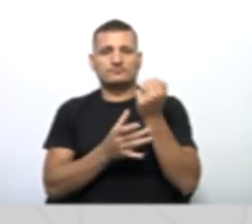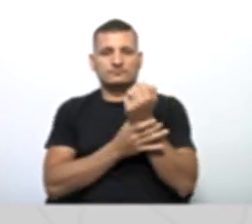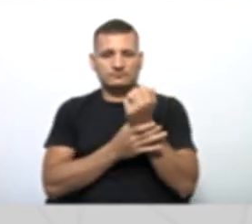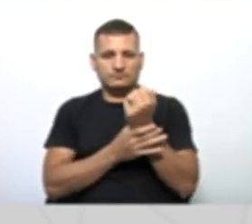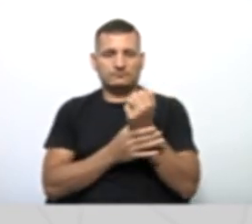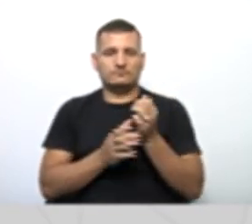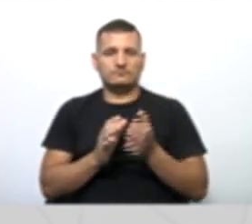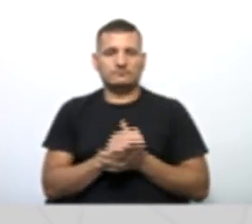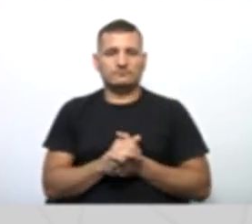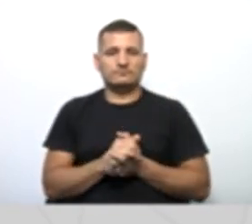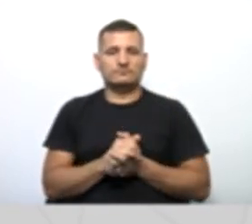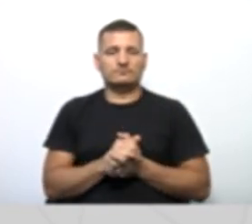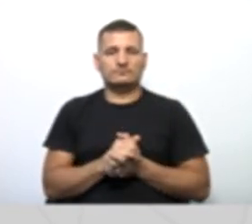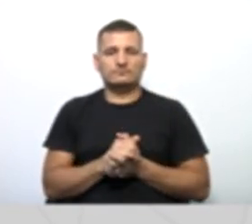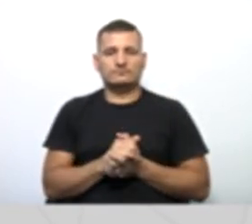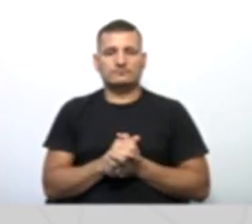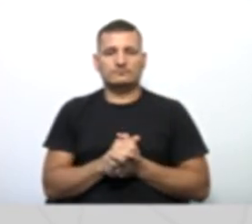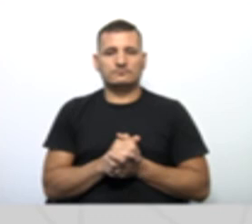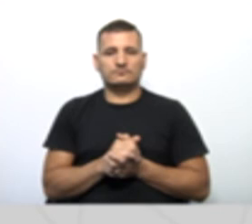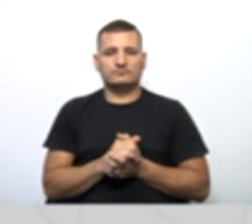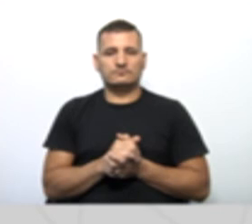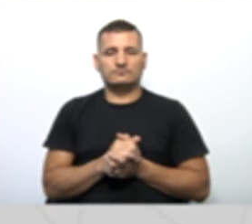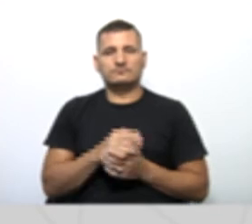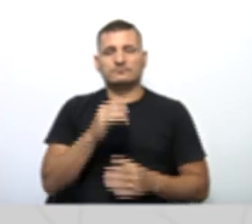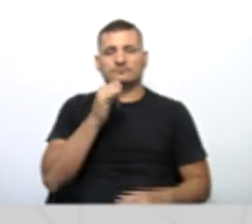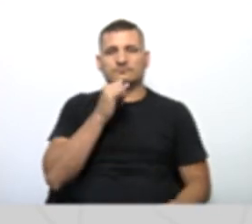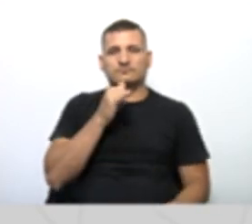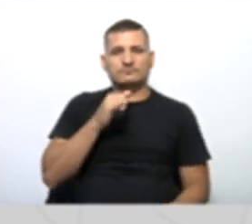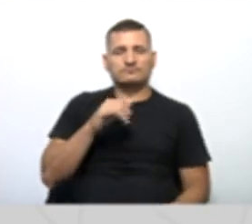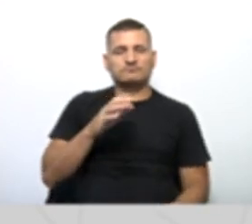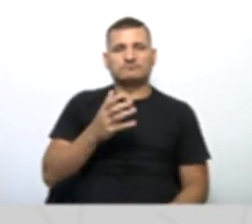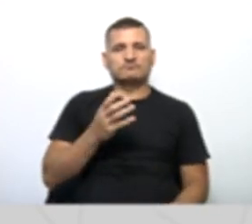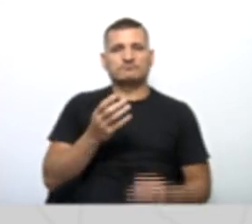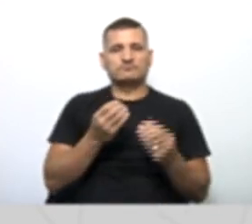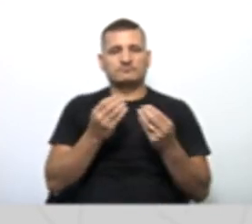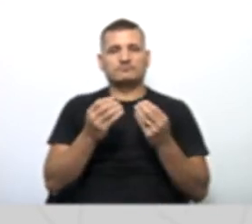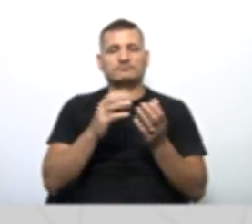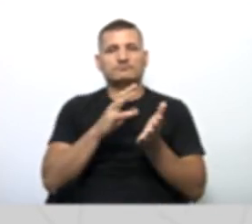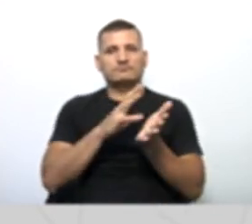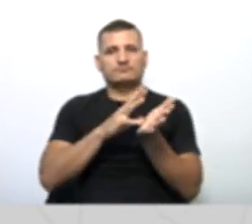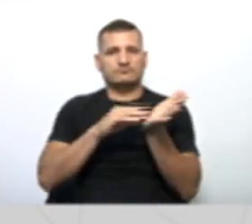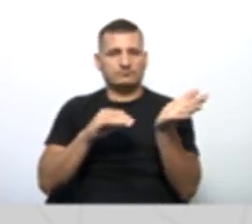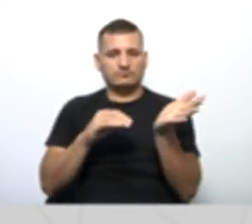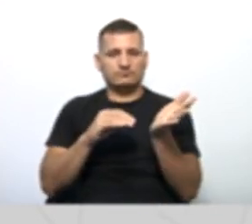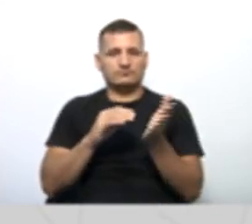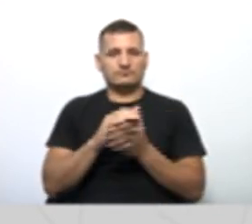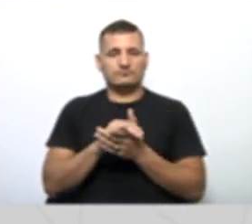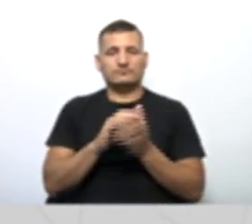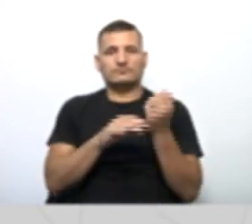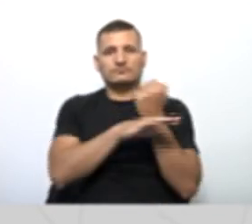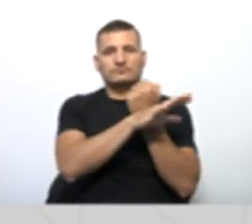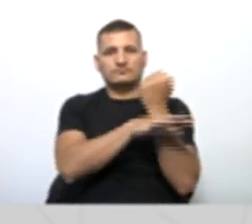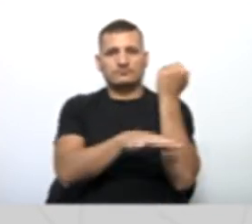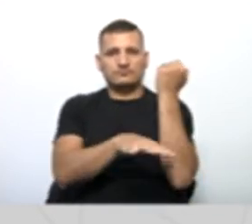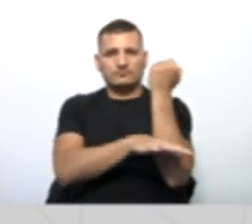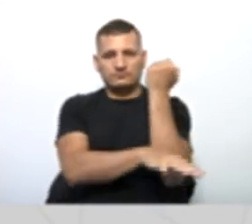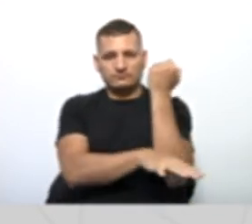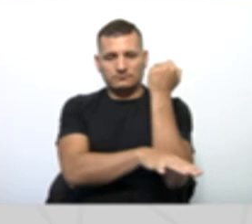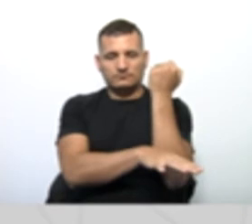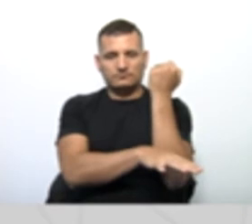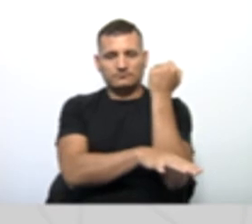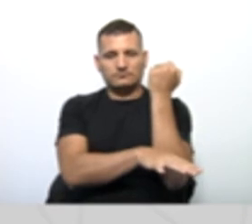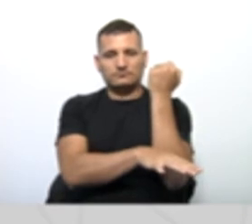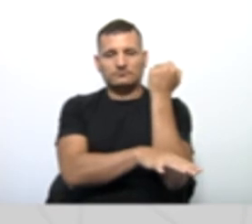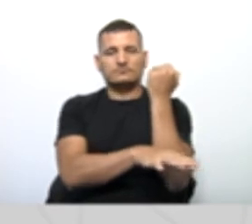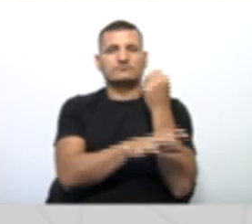nesse sentido. Então, o nosso cenáriozinho que a gente trouxe, né, imaginem um servidor com aplicação, ou seja, que vai ter o